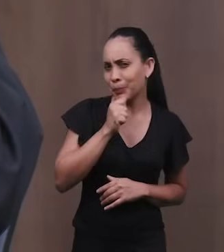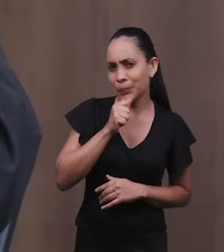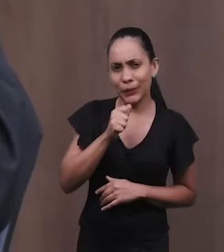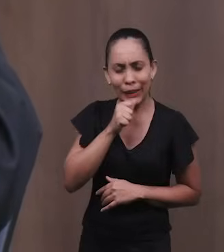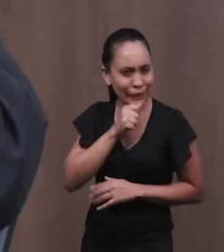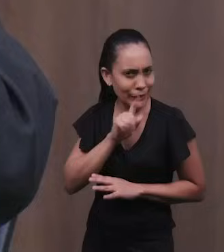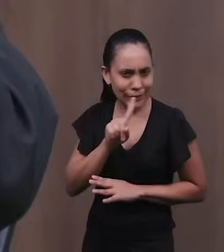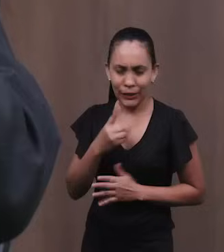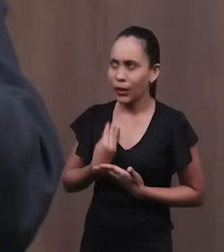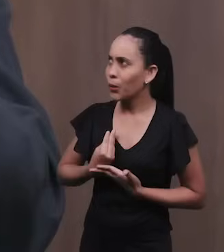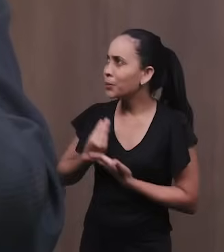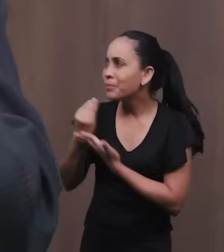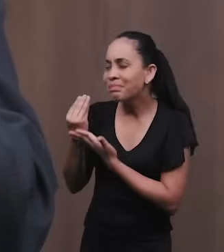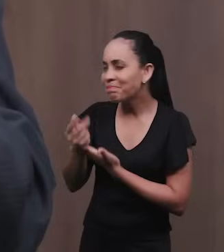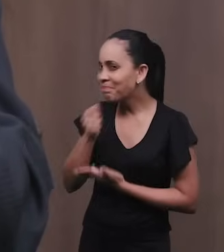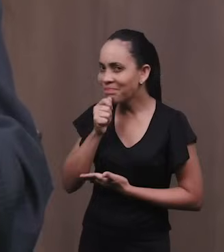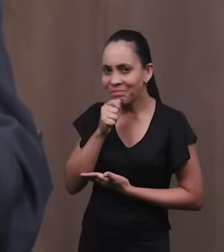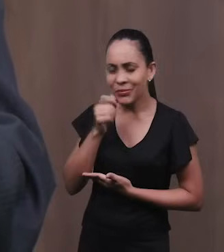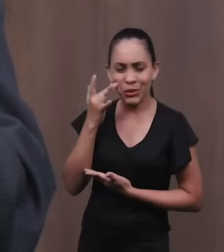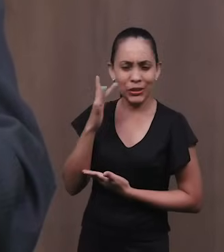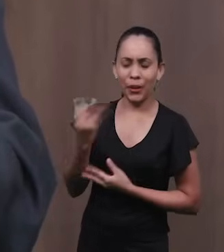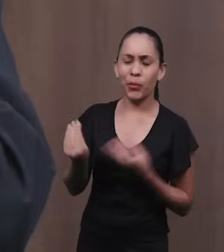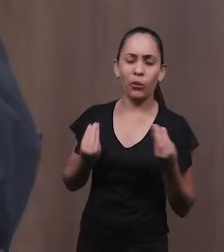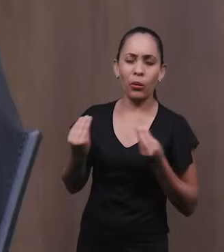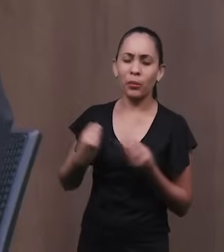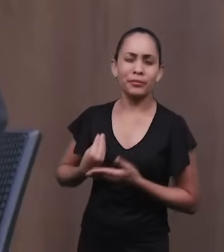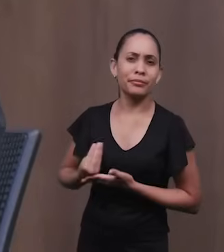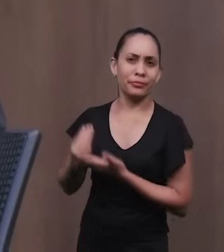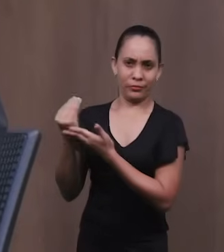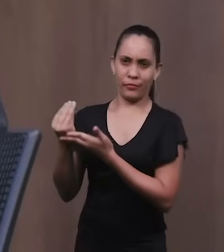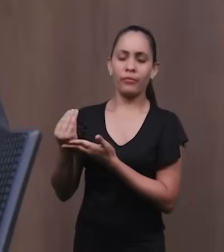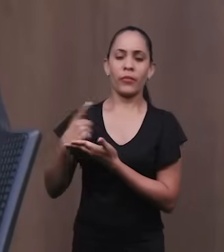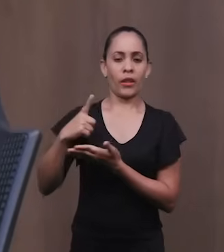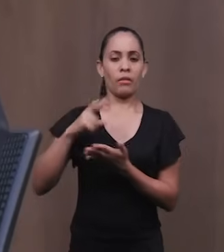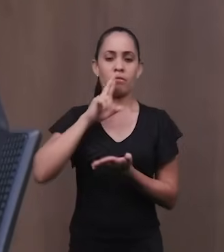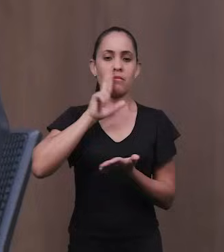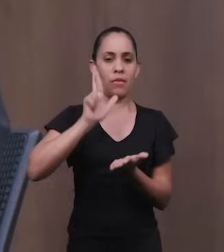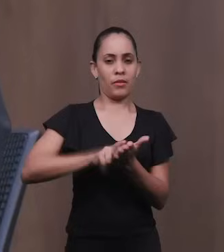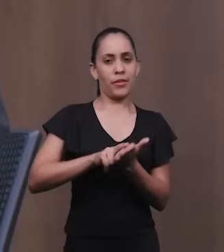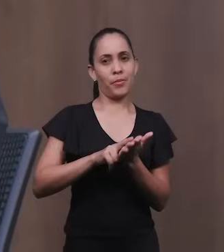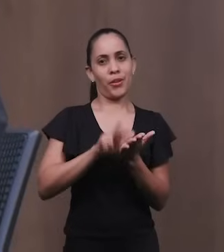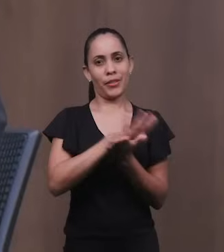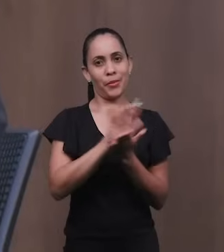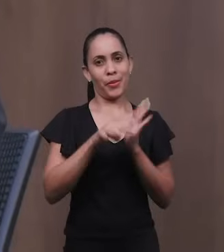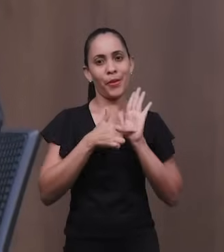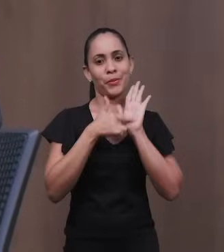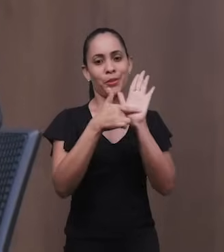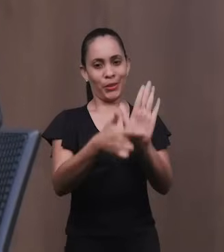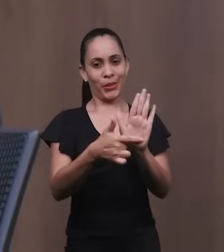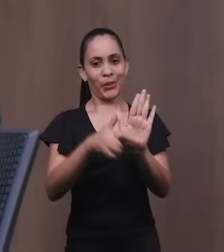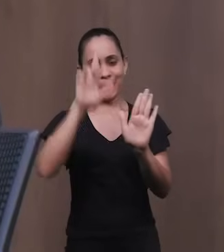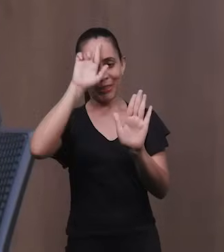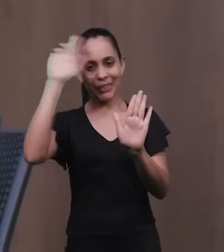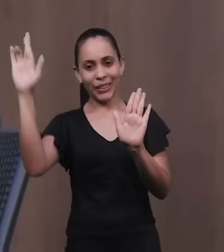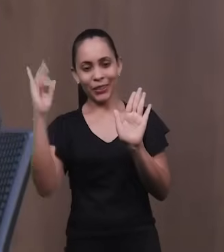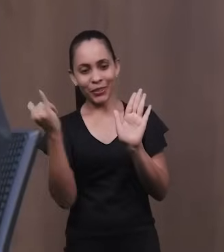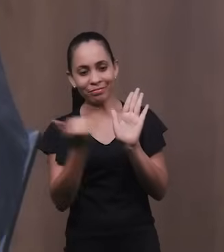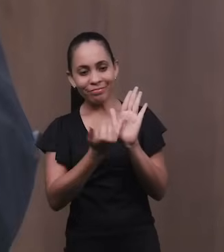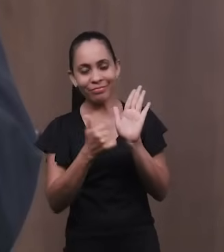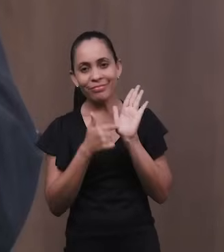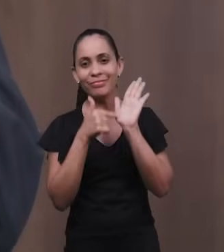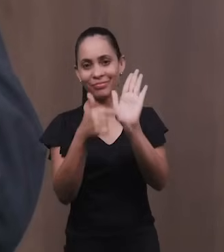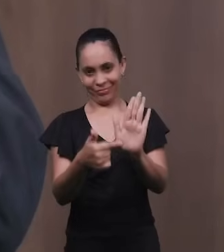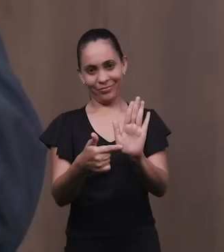vida ao Senhor e não sabe como entregar, aqui está a resposta. O próprio Senhor dá a